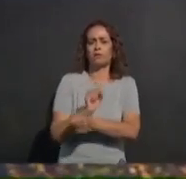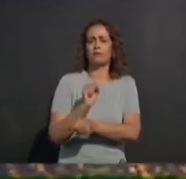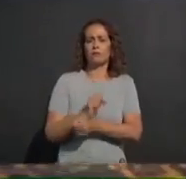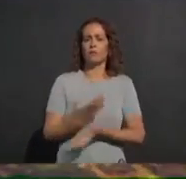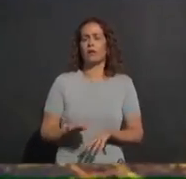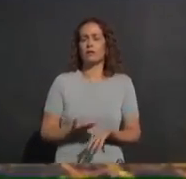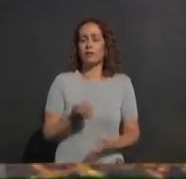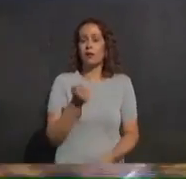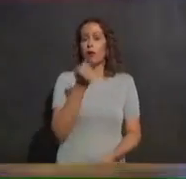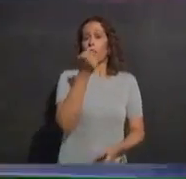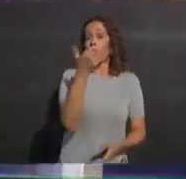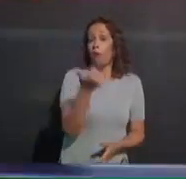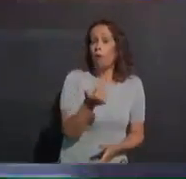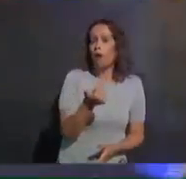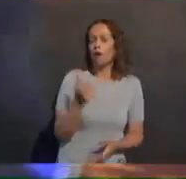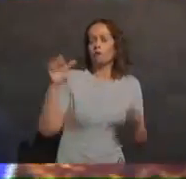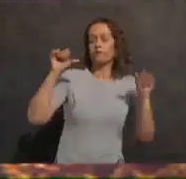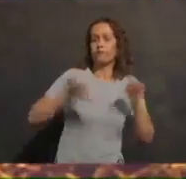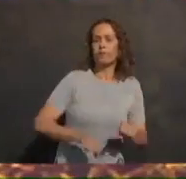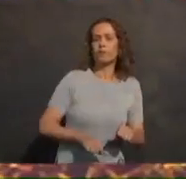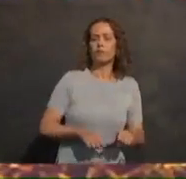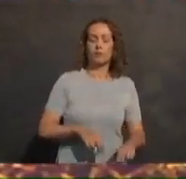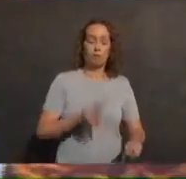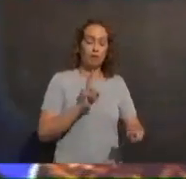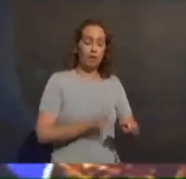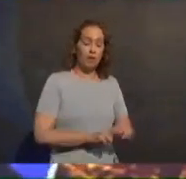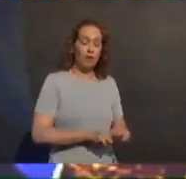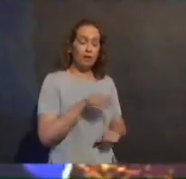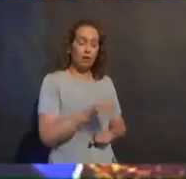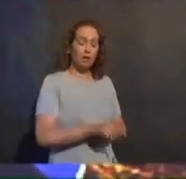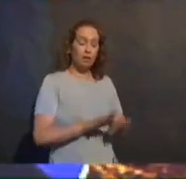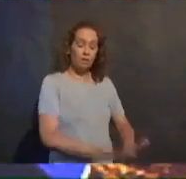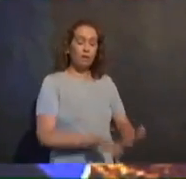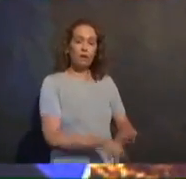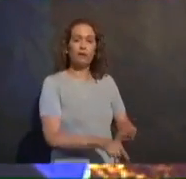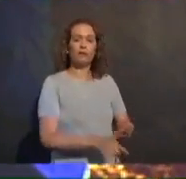hora. Volta para cá. Senta nesse chão e fica com essa cara aqui.